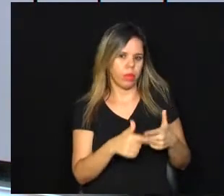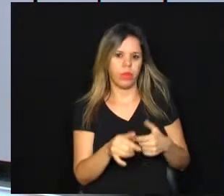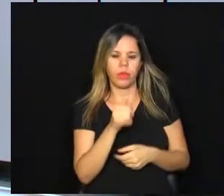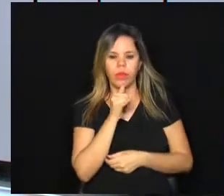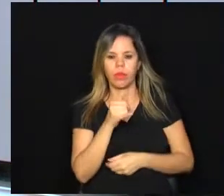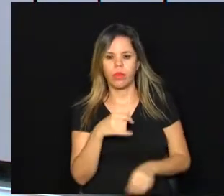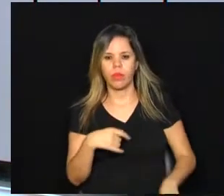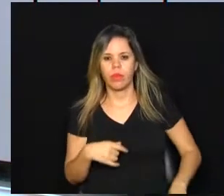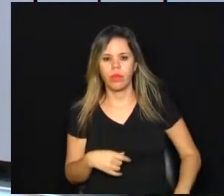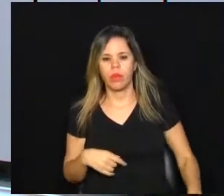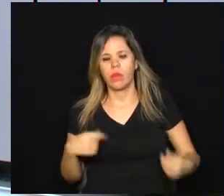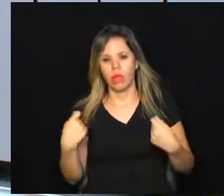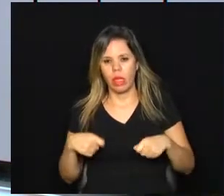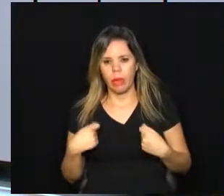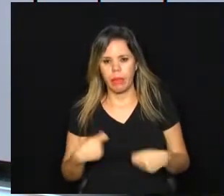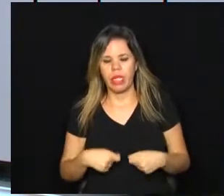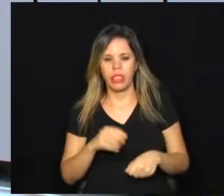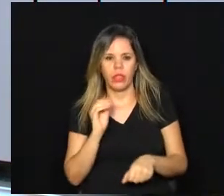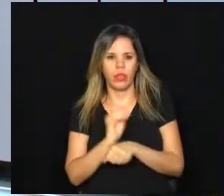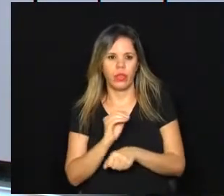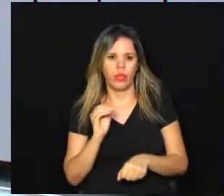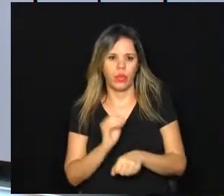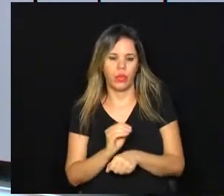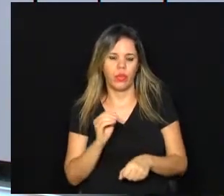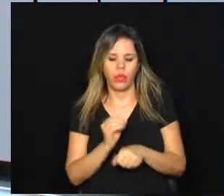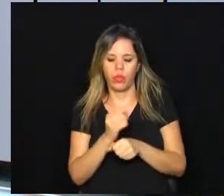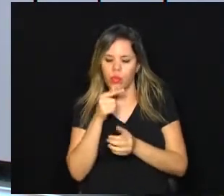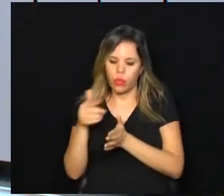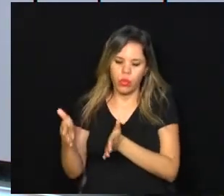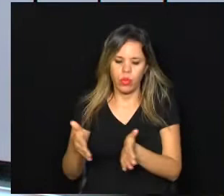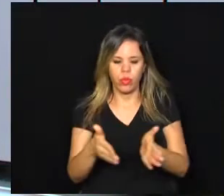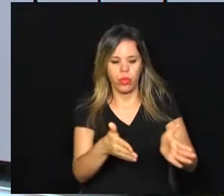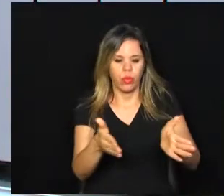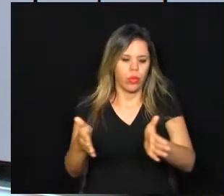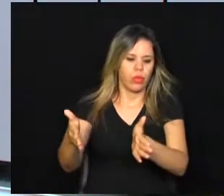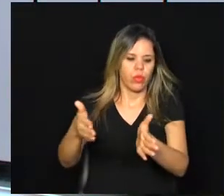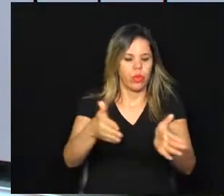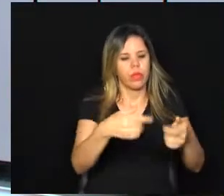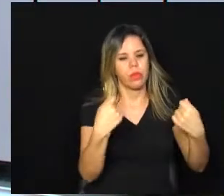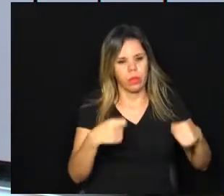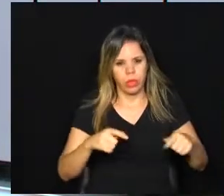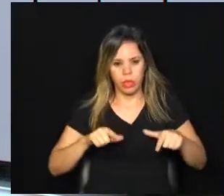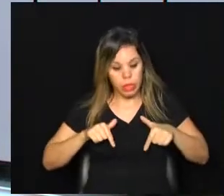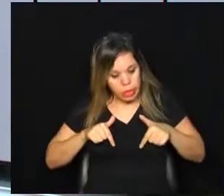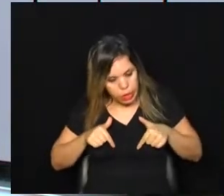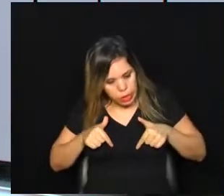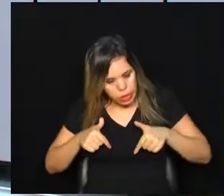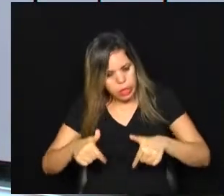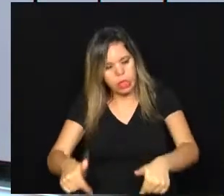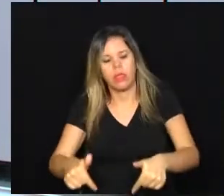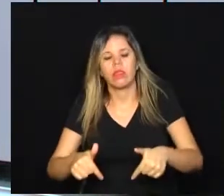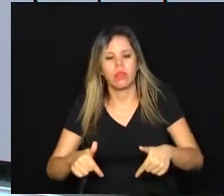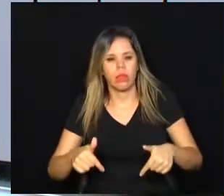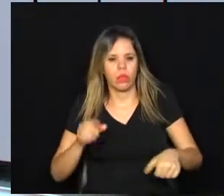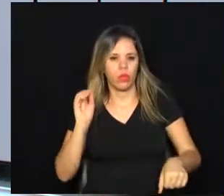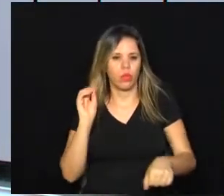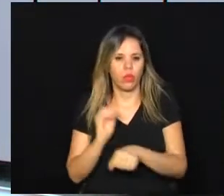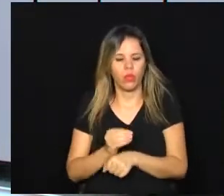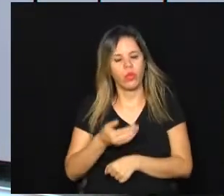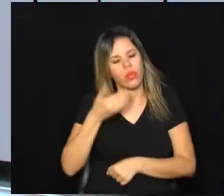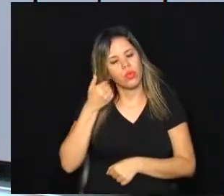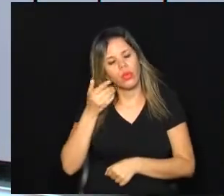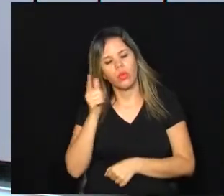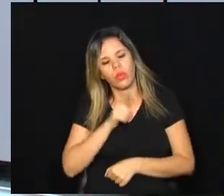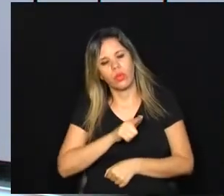gente precisa, inclusive, preservar os nossos mananciais. Nós temos que ter ação de preservação e